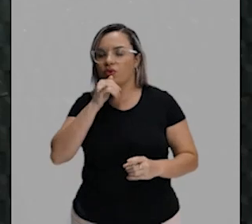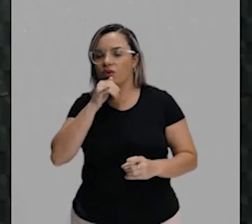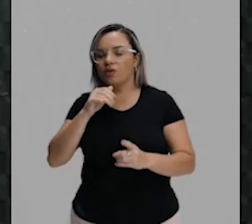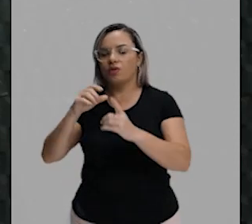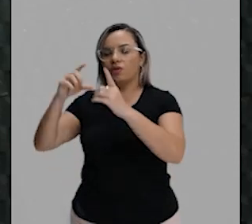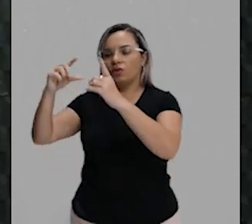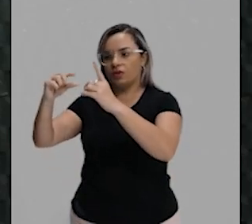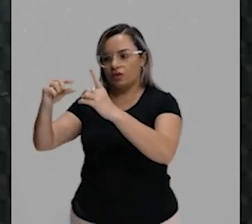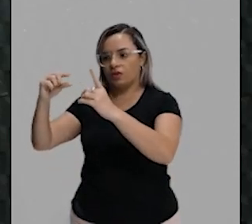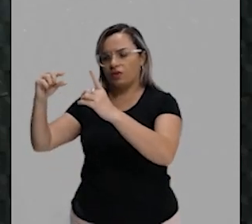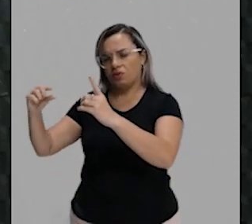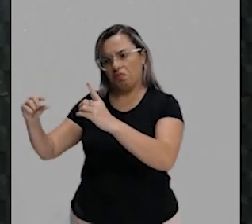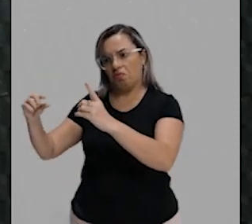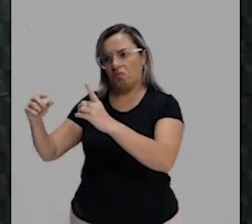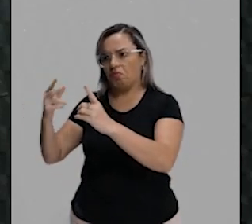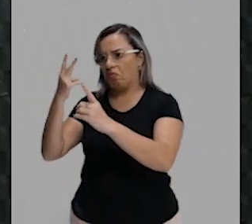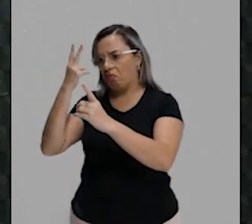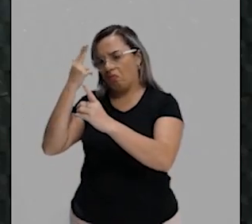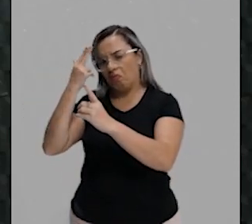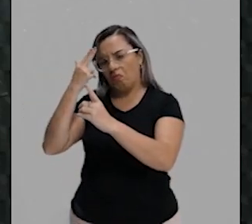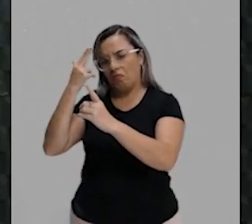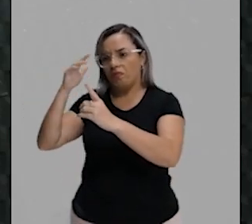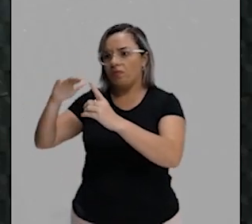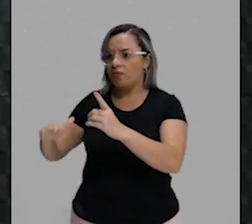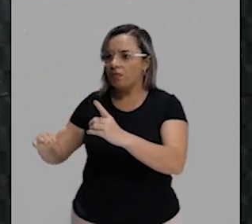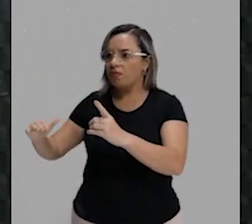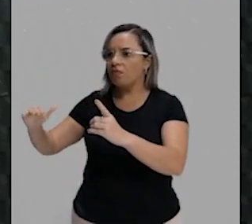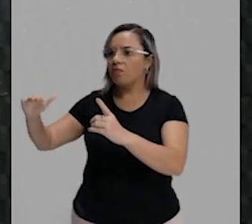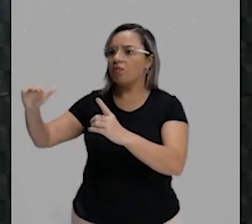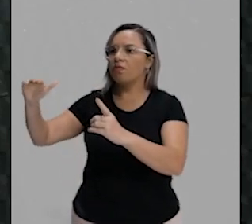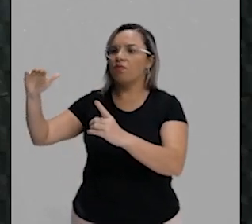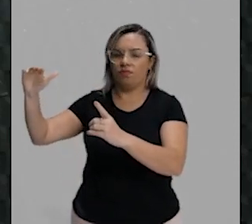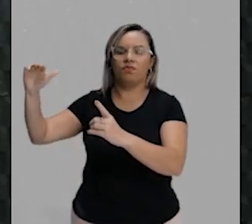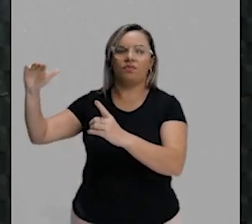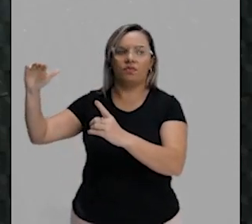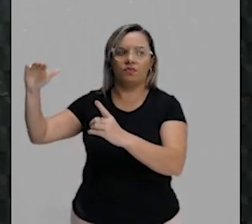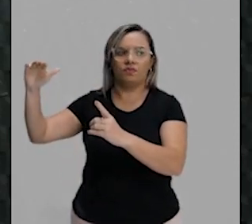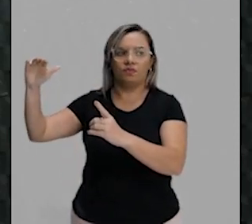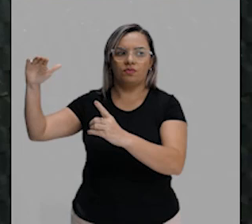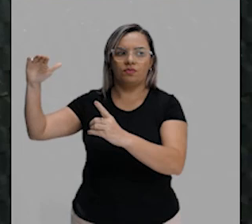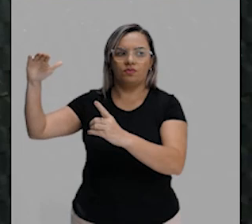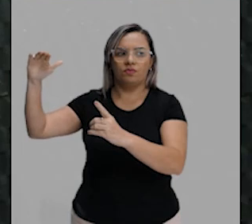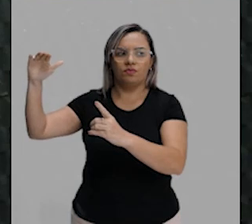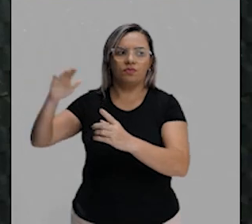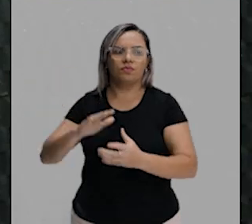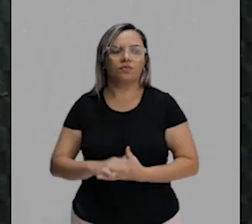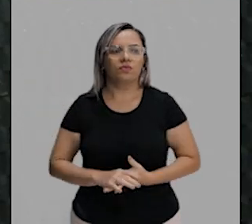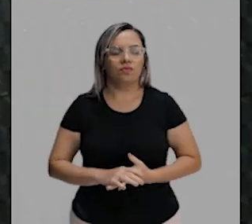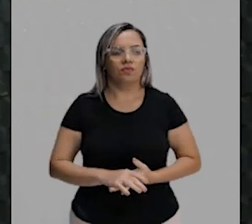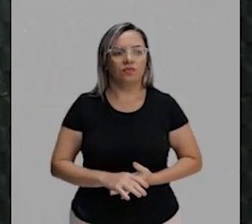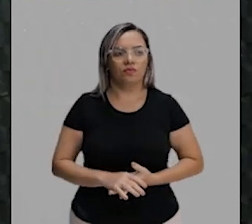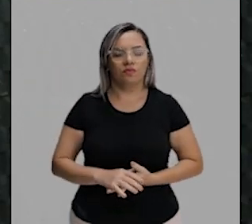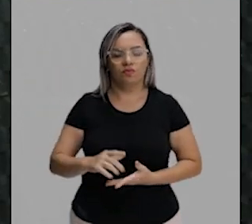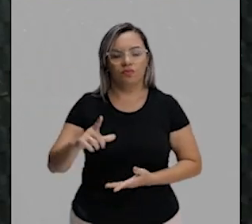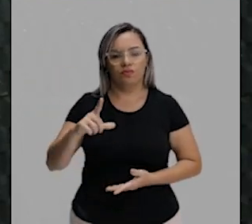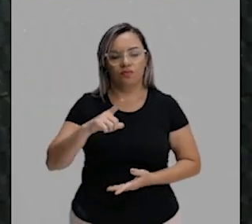ser normais, vão ter estatura normal, estatura corporal normal. Agora, existe